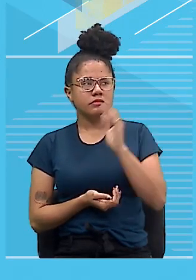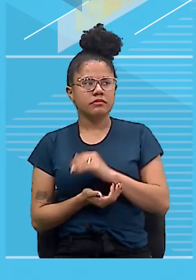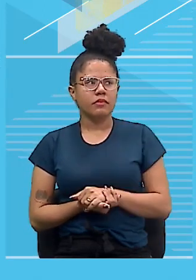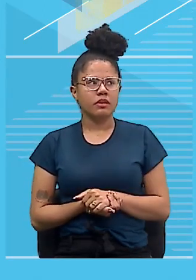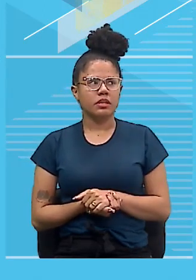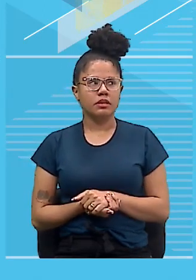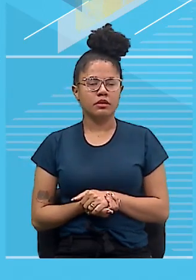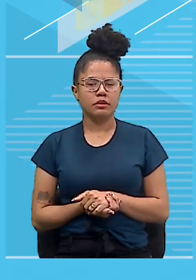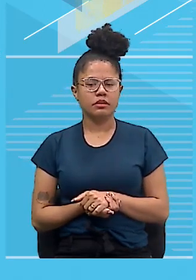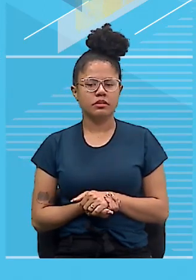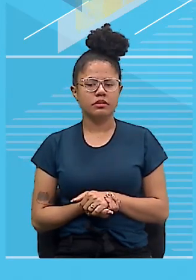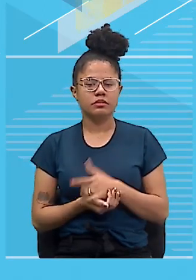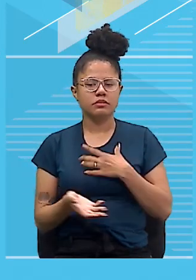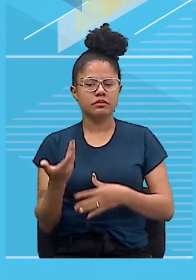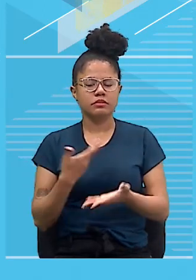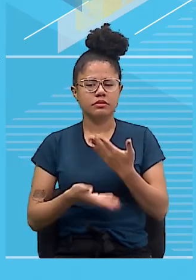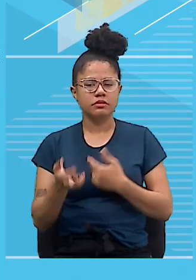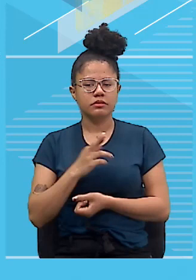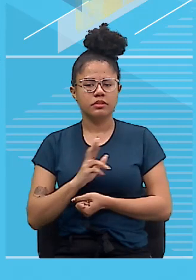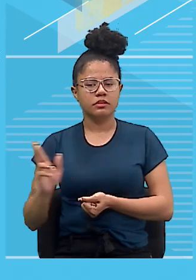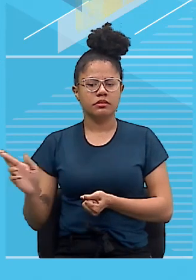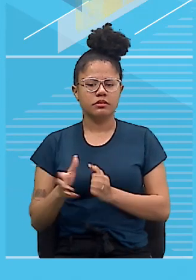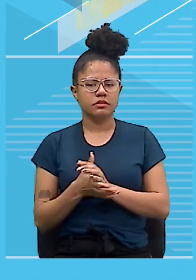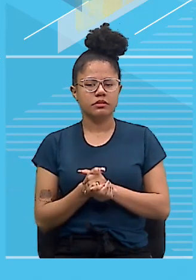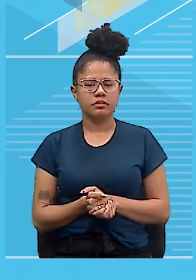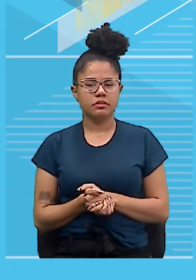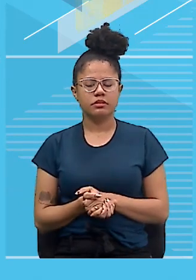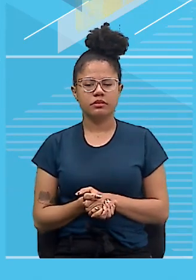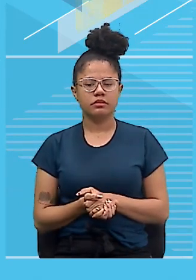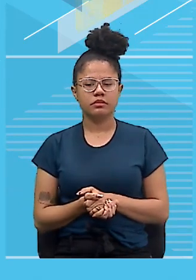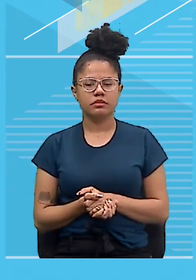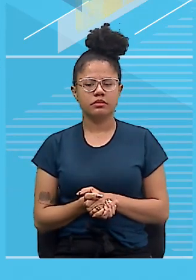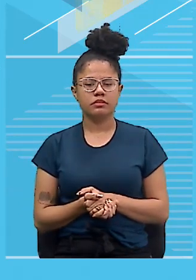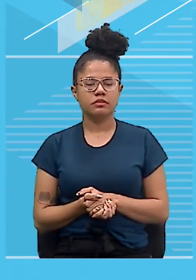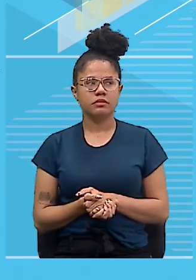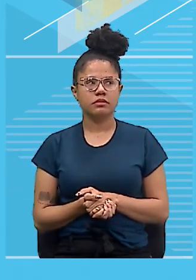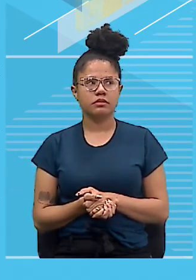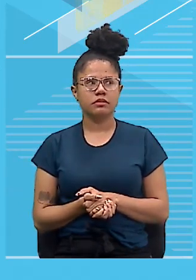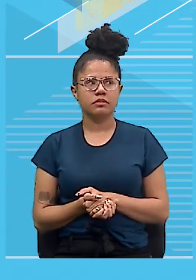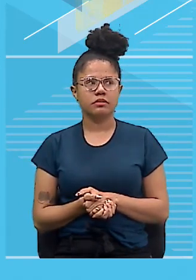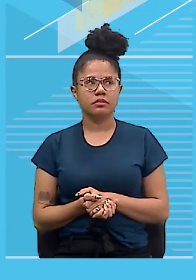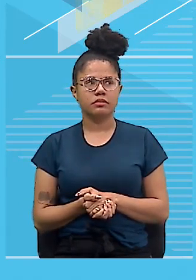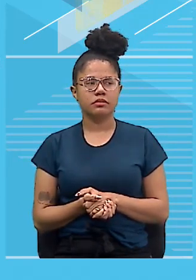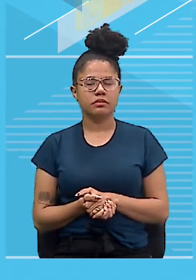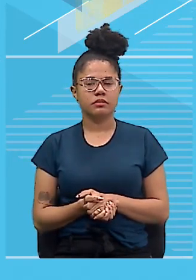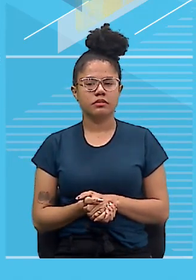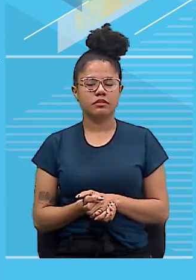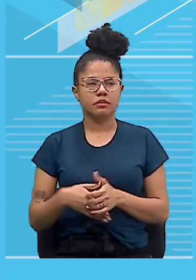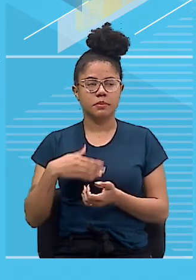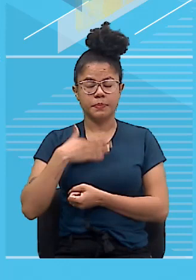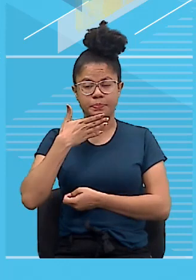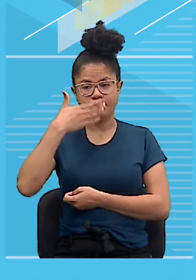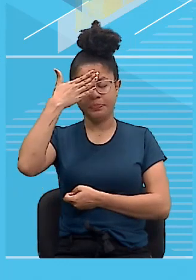é de cunho religioso muçulmanos contra católicos dentro do cenário dos grupos